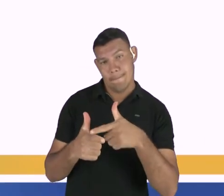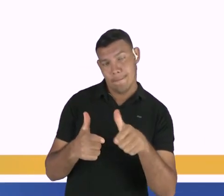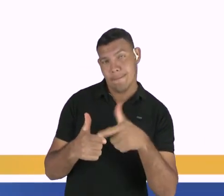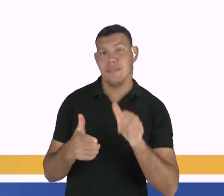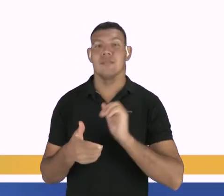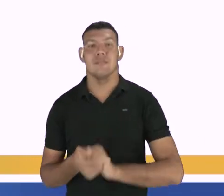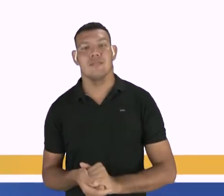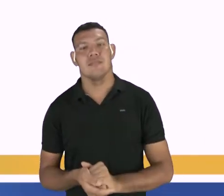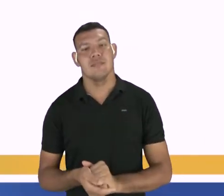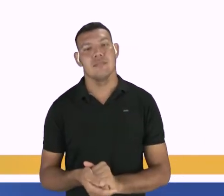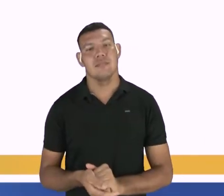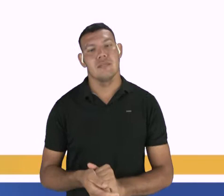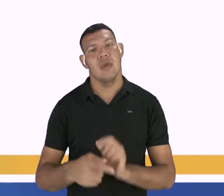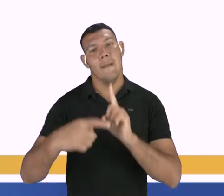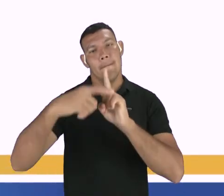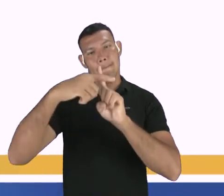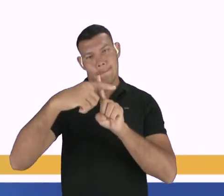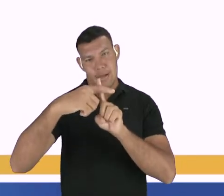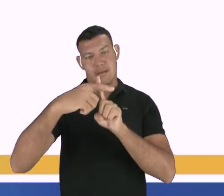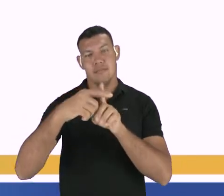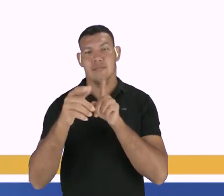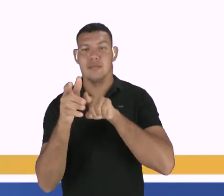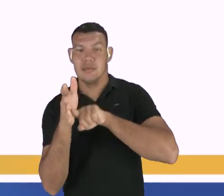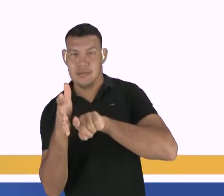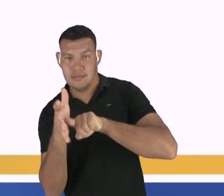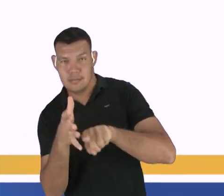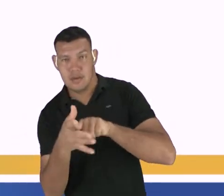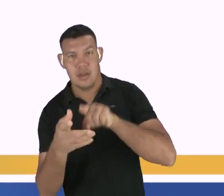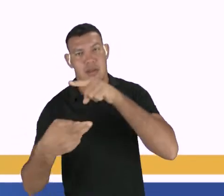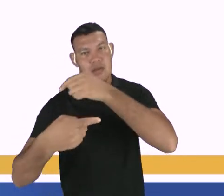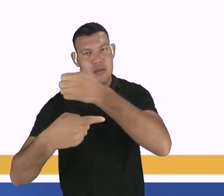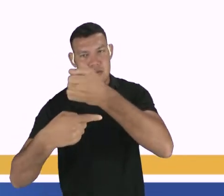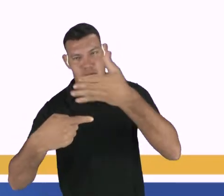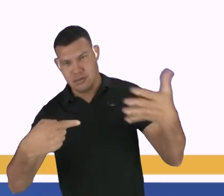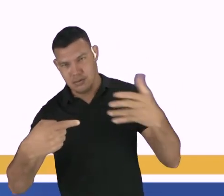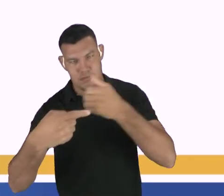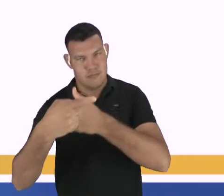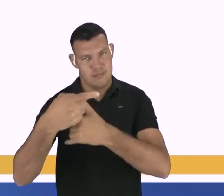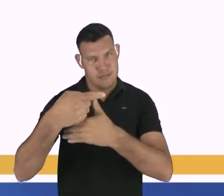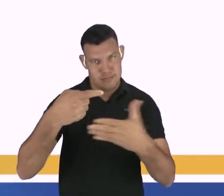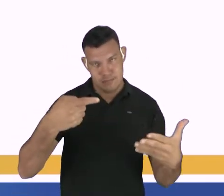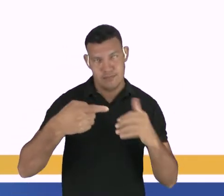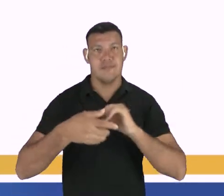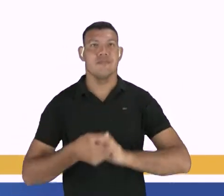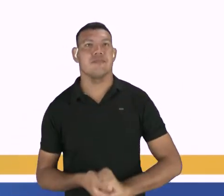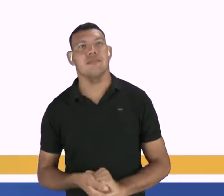envolvendo a adição e subtração com esses números na forma de fração, na forma de números fracionários.